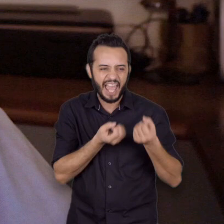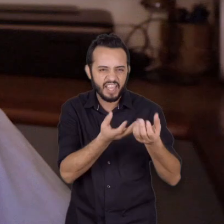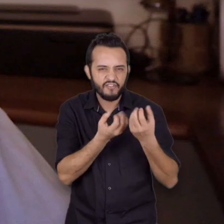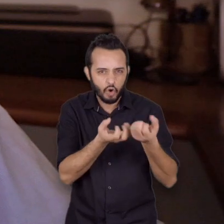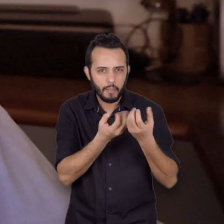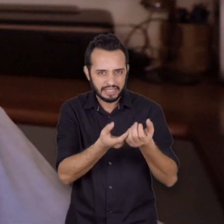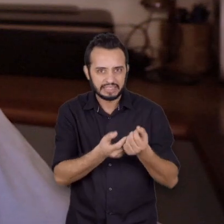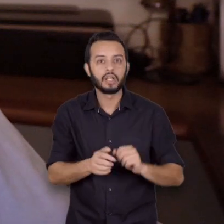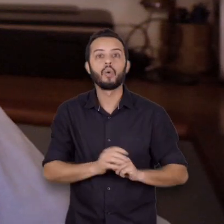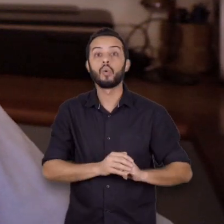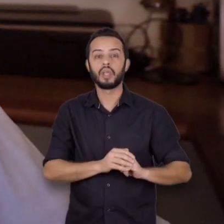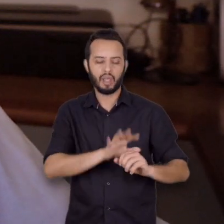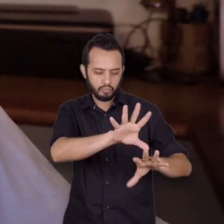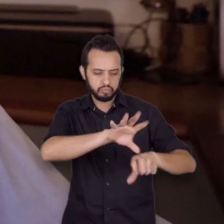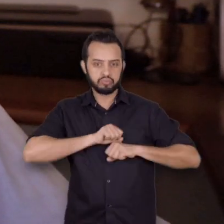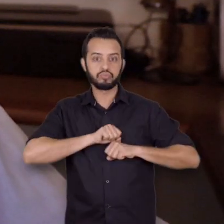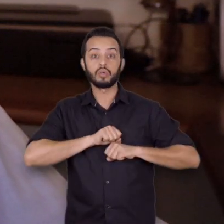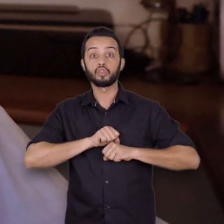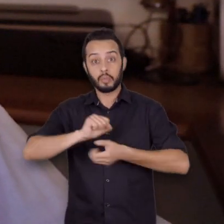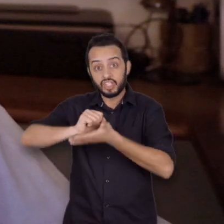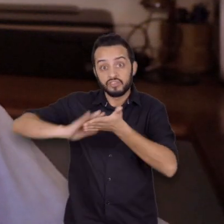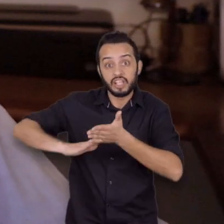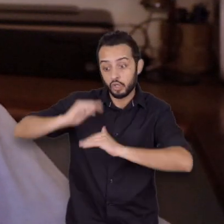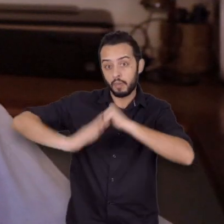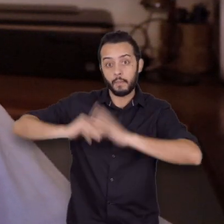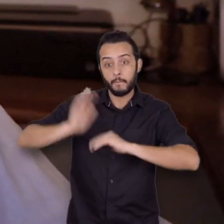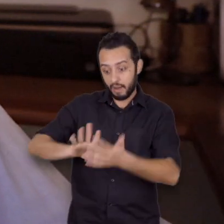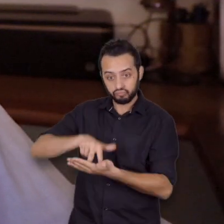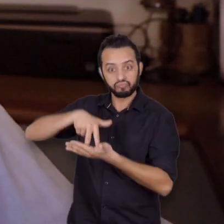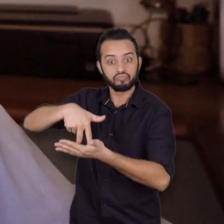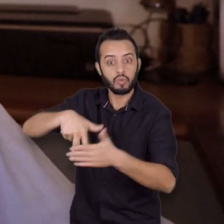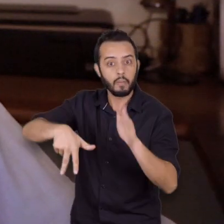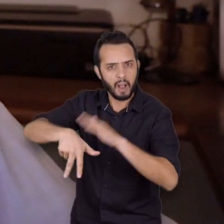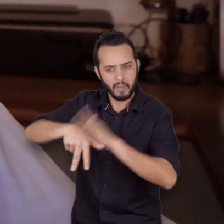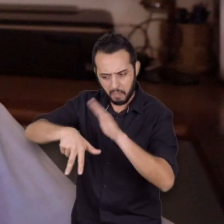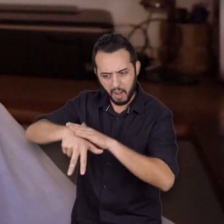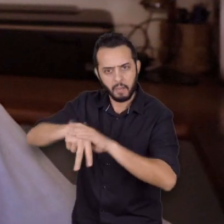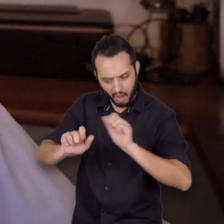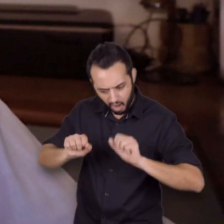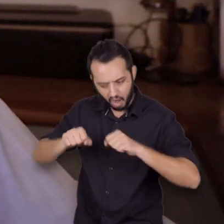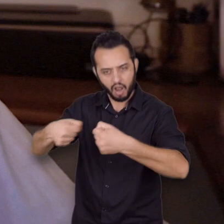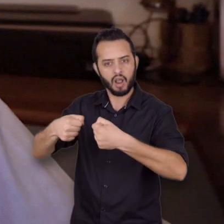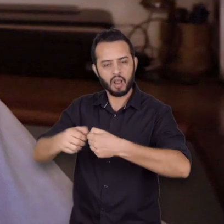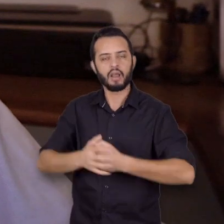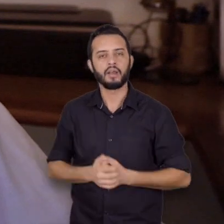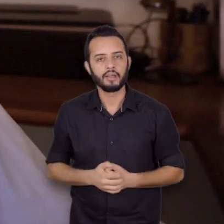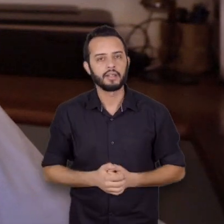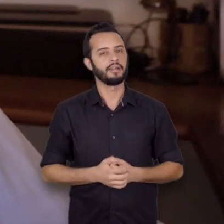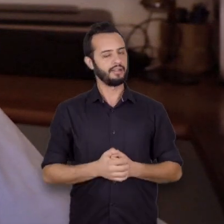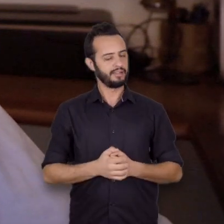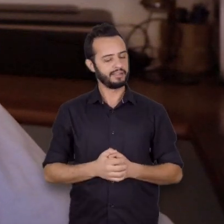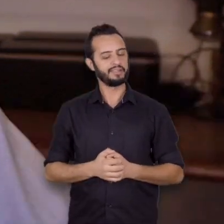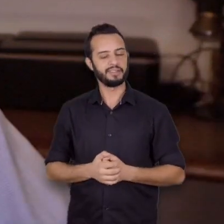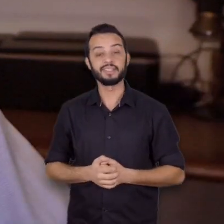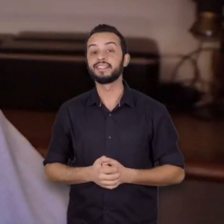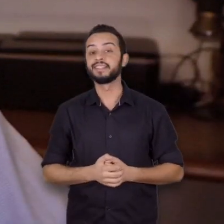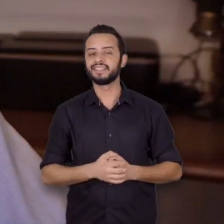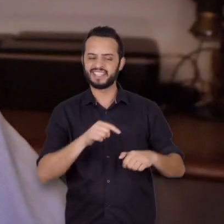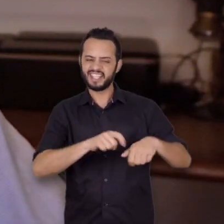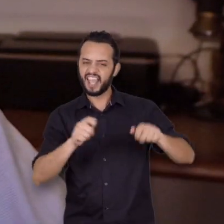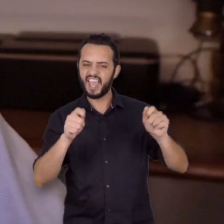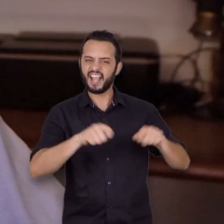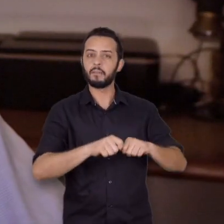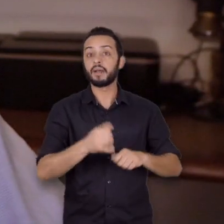mas usar essa informação no desenvolvimento de uma atividade, mão na massa, vamos dizer assim, de modo